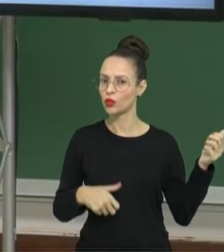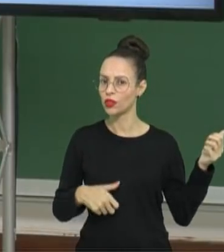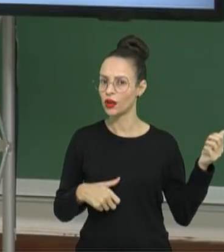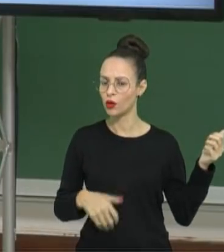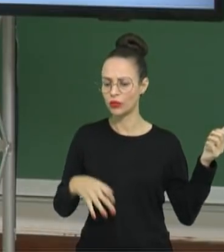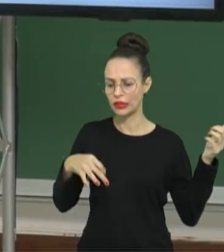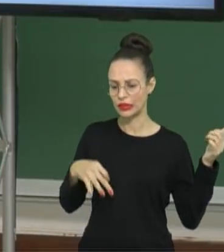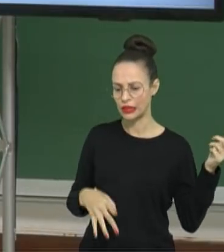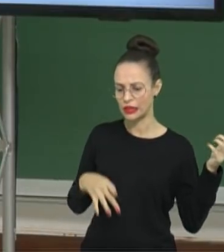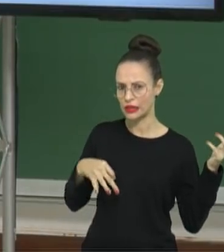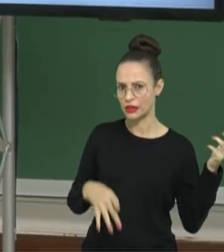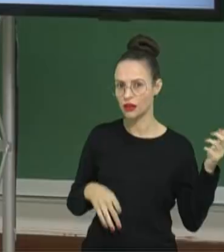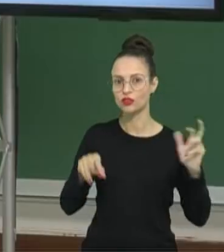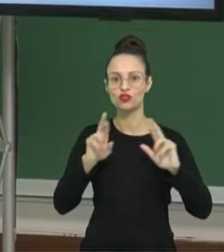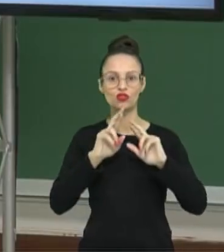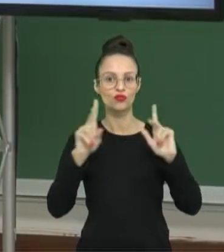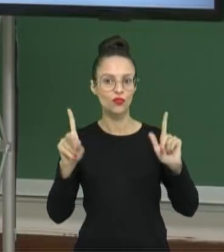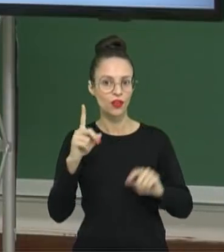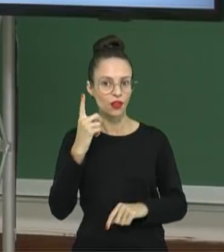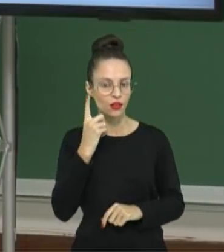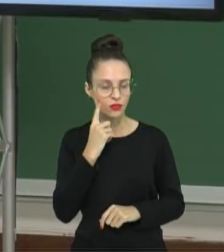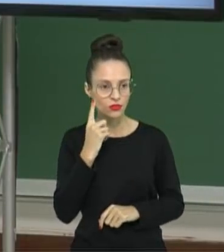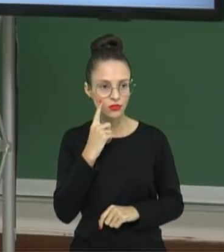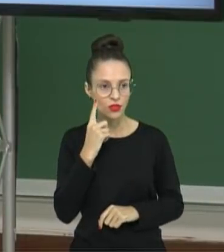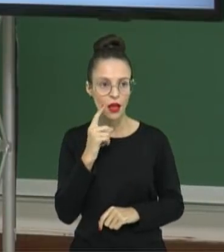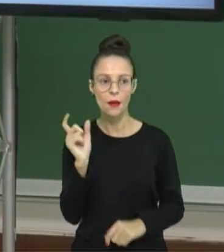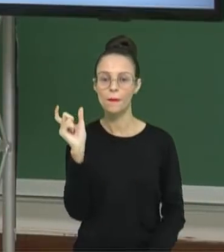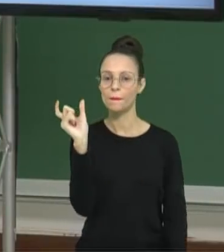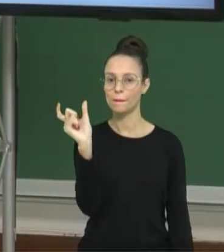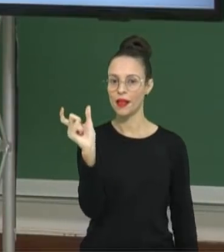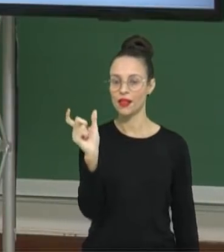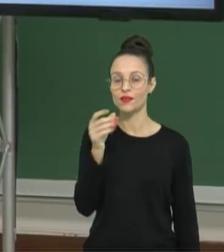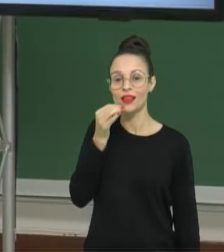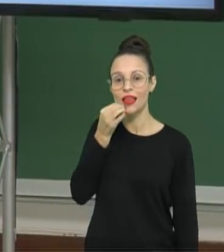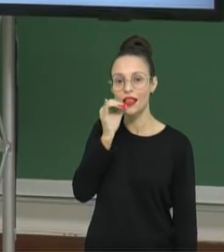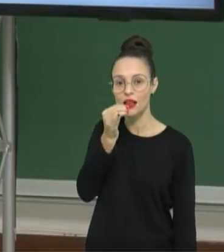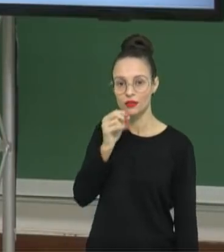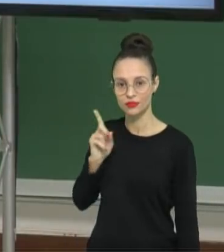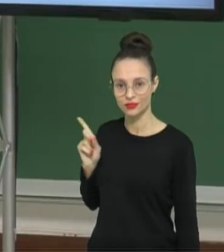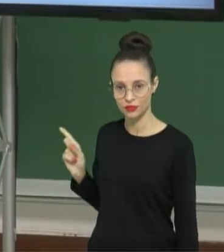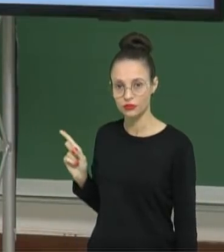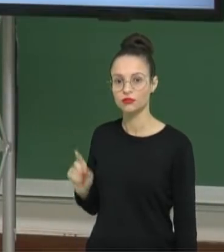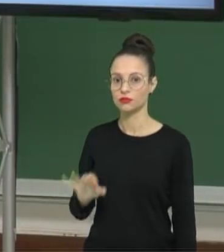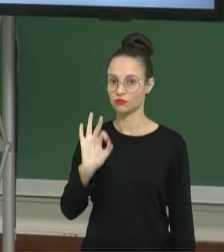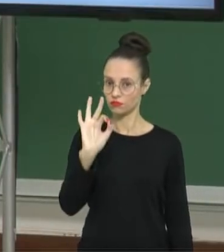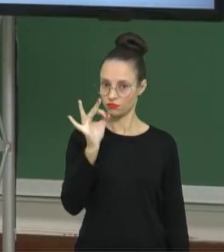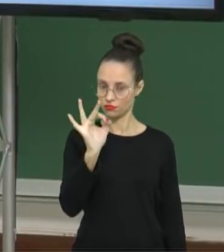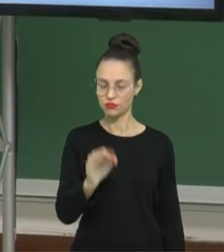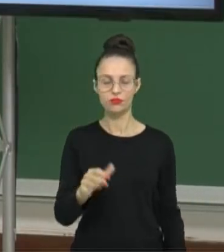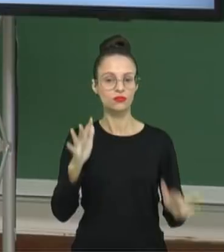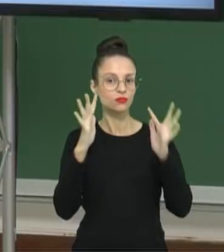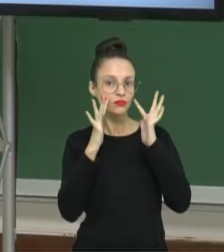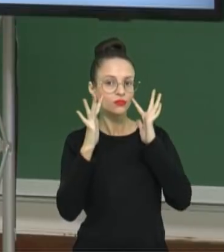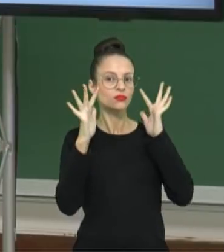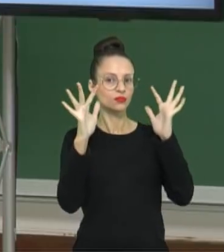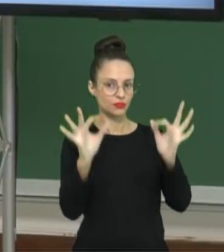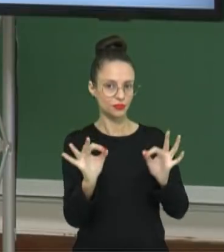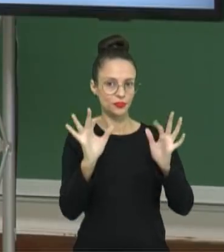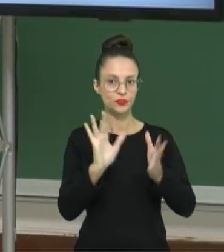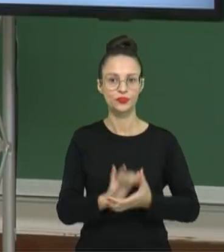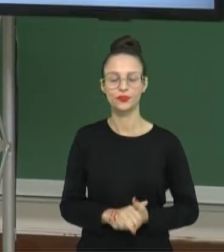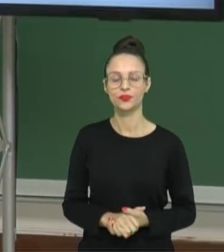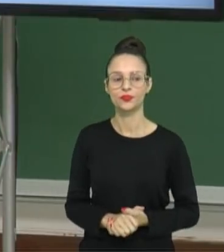é a diferença entre essas duas palavrinhas? A palavrinha electric, ok? Então, sempre prestar atenção